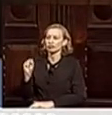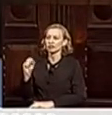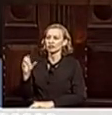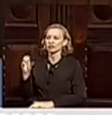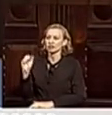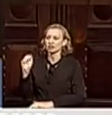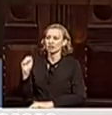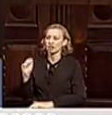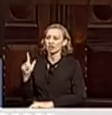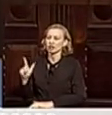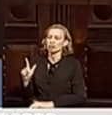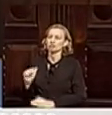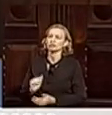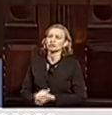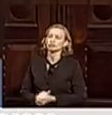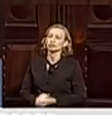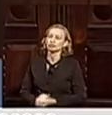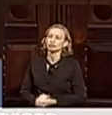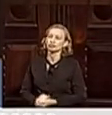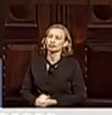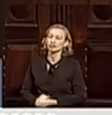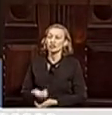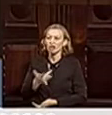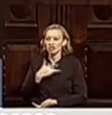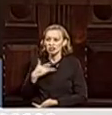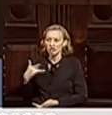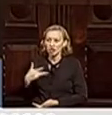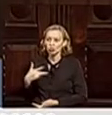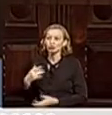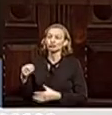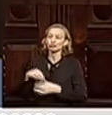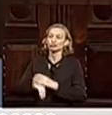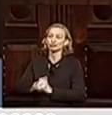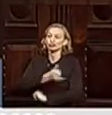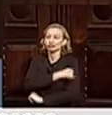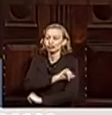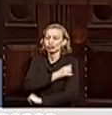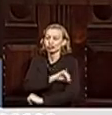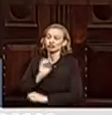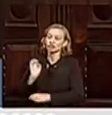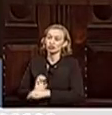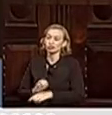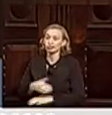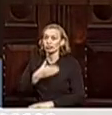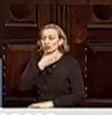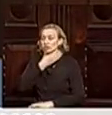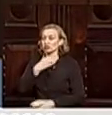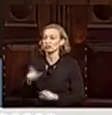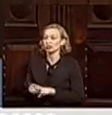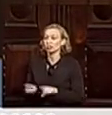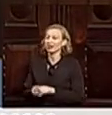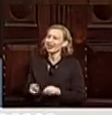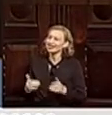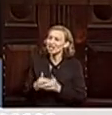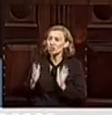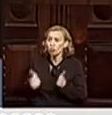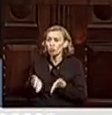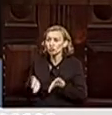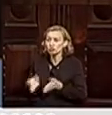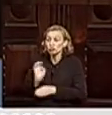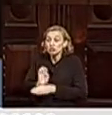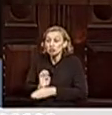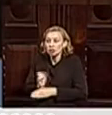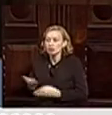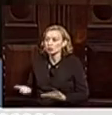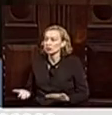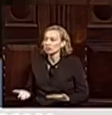a nossa CPI da saúde. A saúde do Estado do Rio de Janeiro permanece em crise. Até hoje, o Estado do Rio de Janeiro,